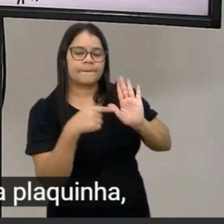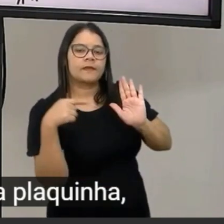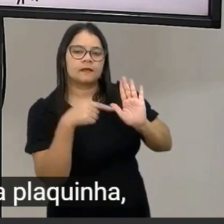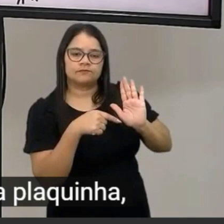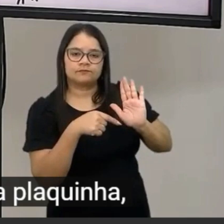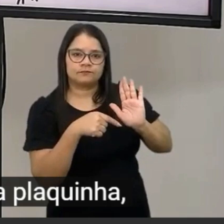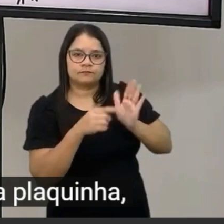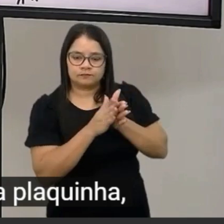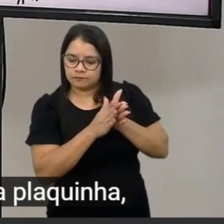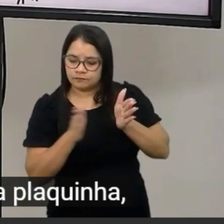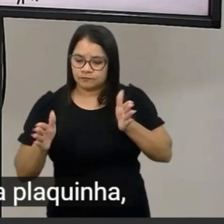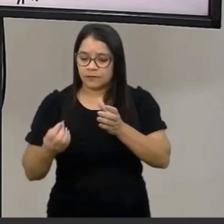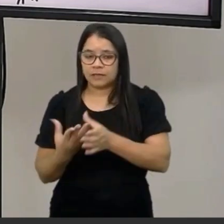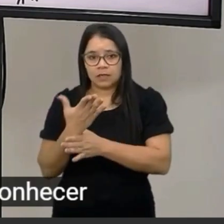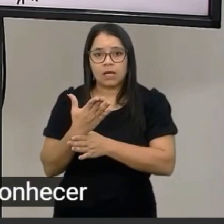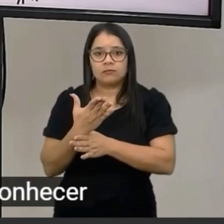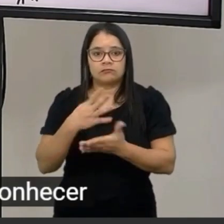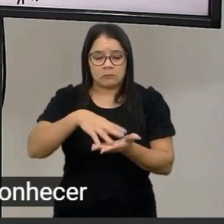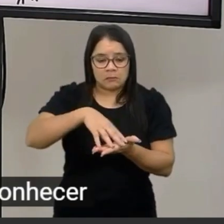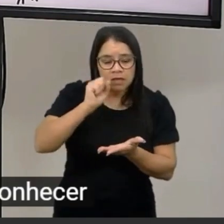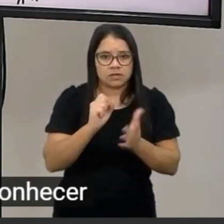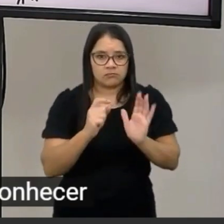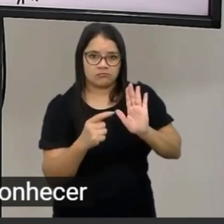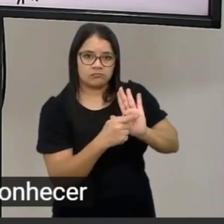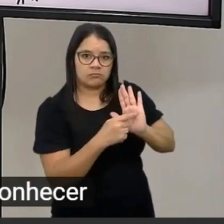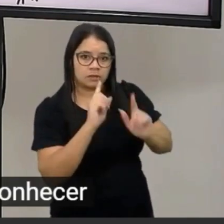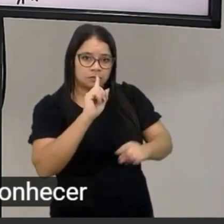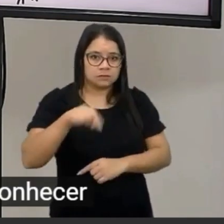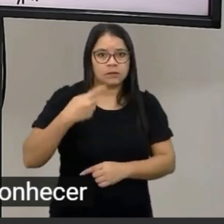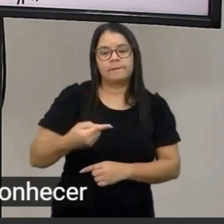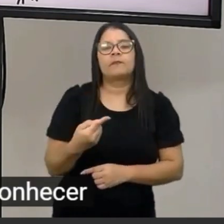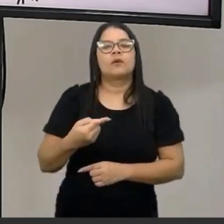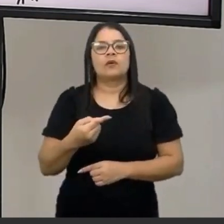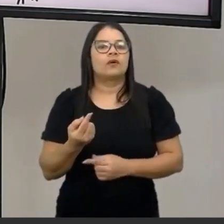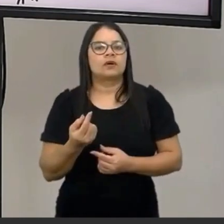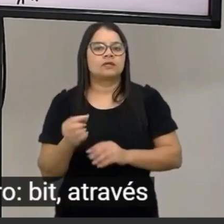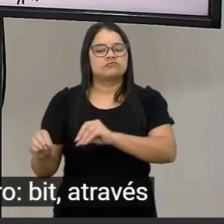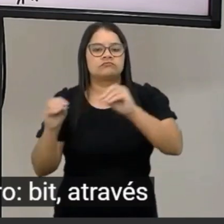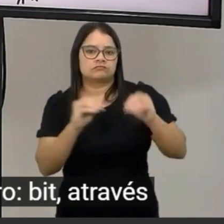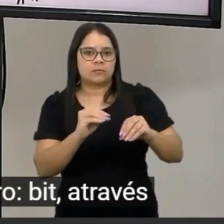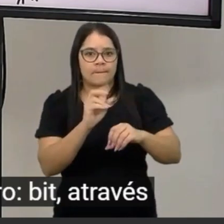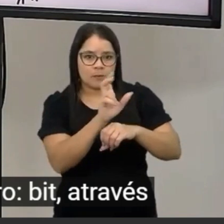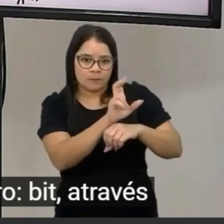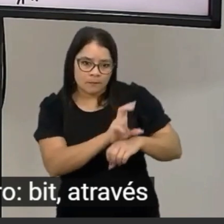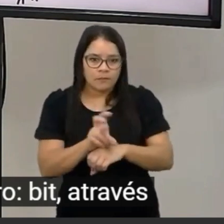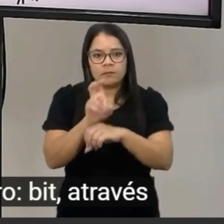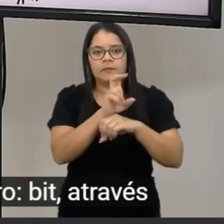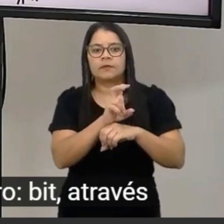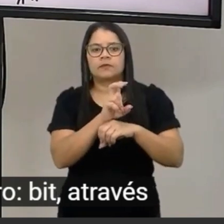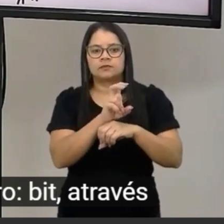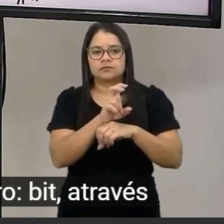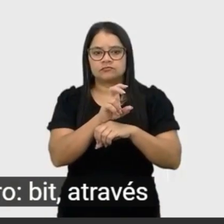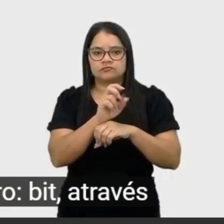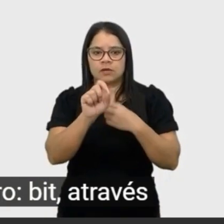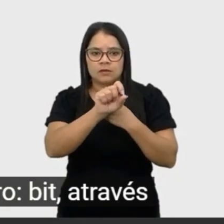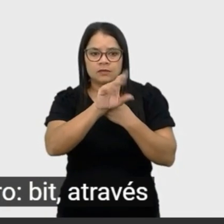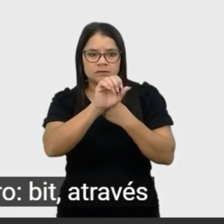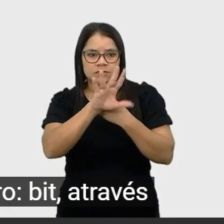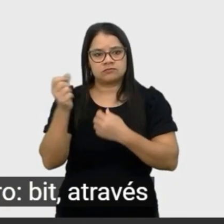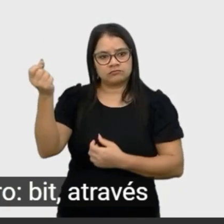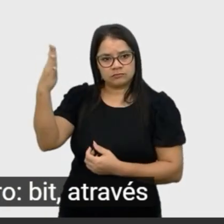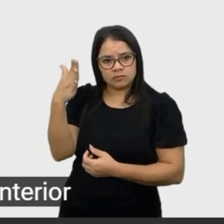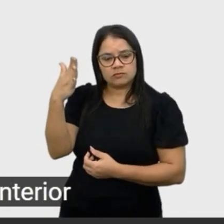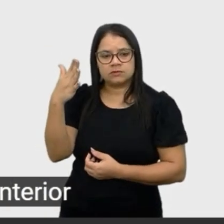microbit, porque eles vão fazer toda essa programação, baixar para a plaquinha, para depois transferir para o protótipo. Então, eles vão conhecer aí, né, o microbit. Então, o sensor de luz que